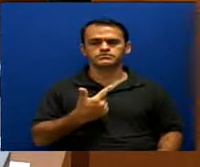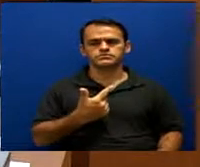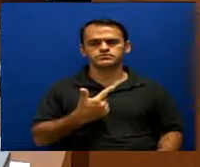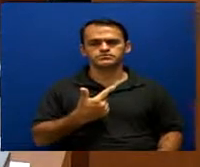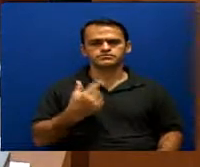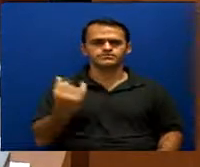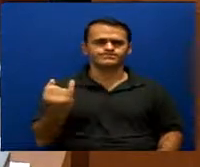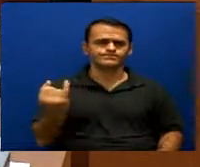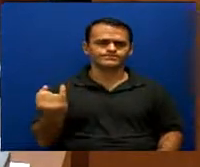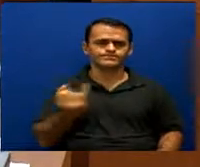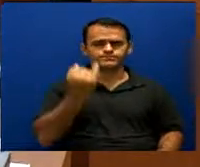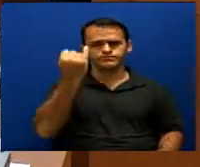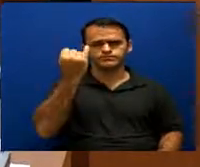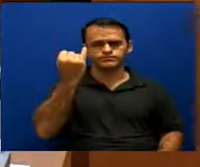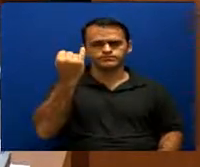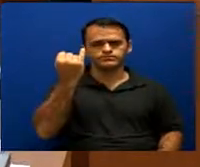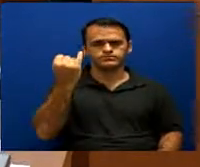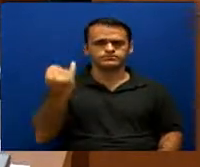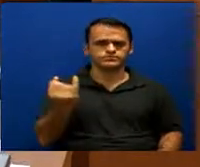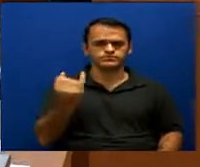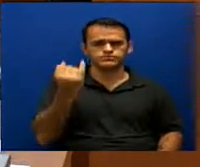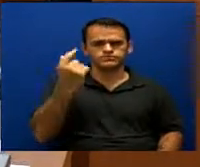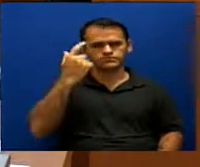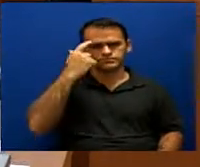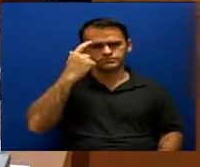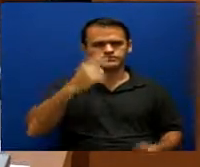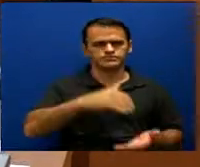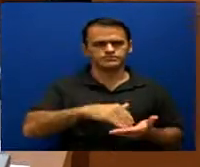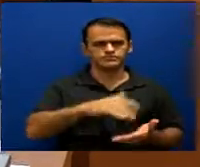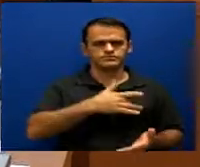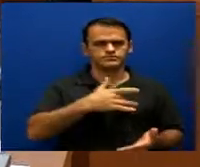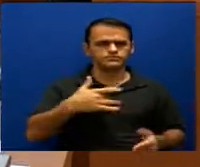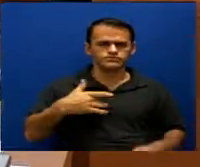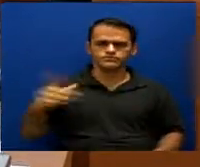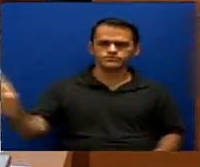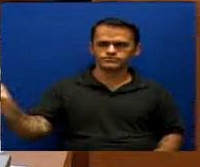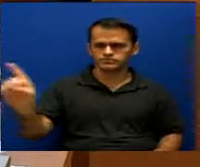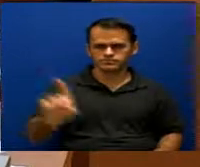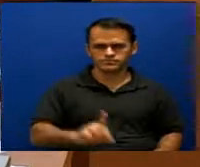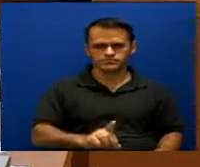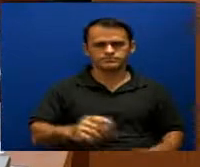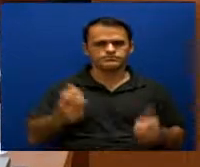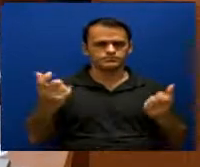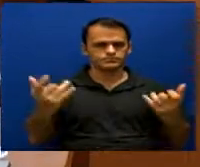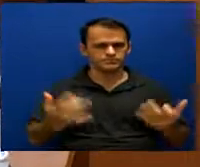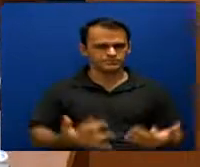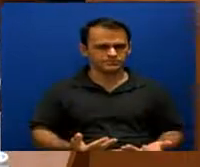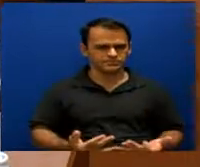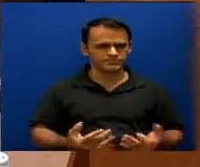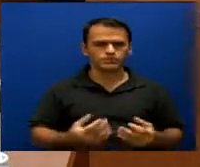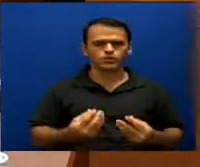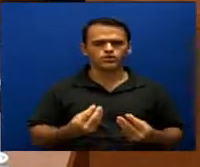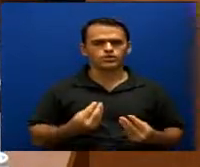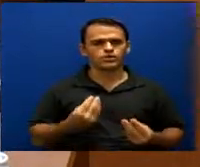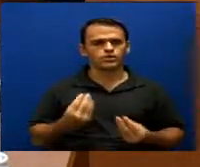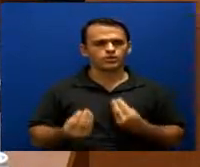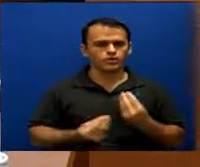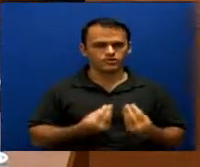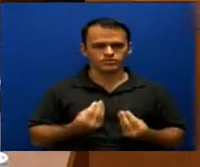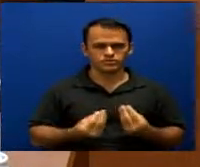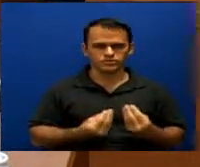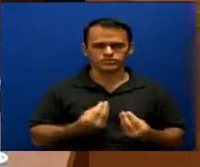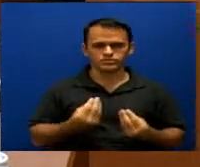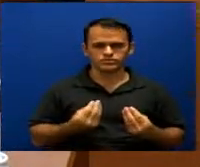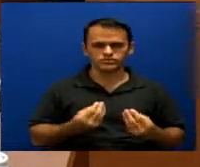a essência daquilo que o secretário da Saúde veio aqui, fez reunião com a gente e disse de que forma ele